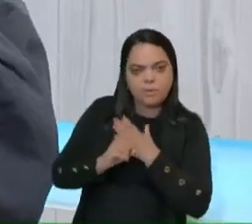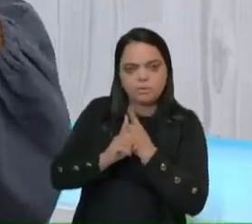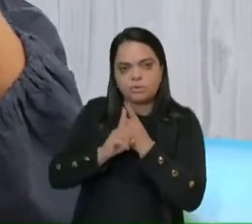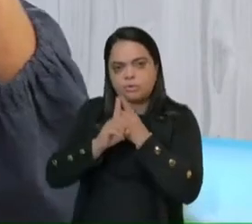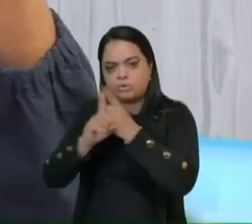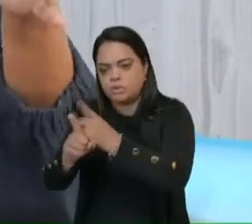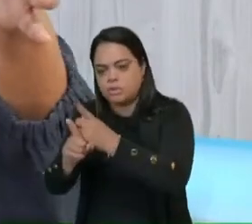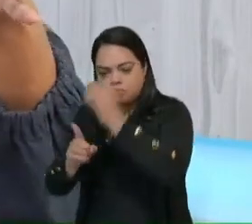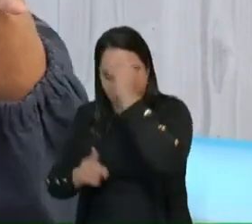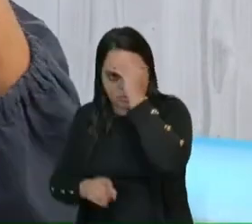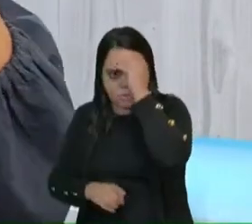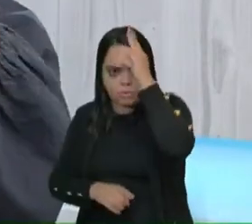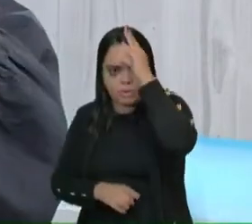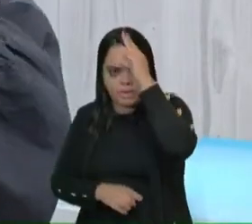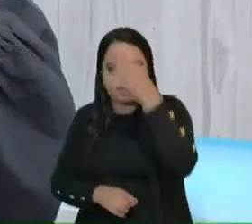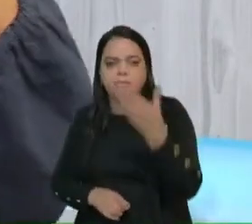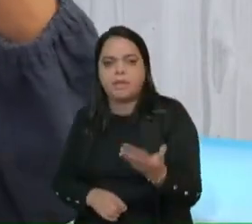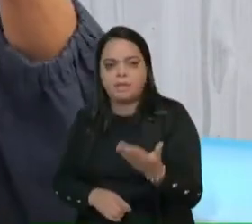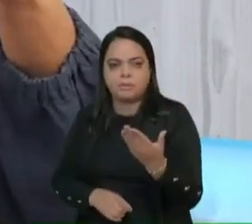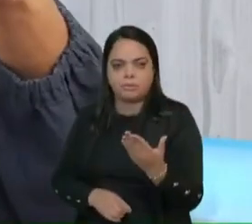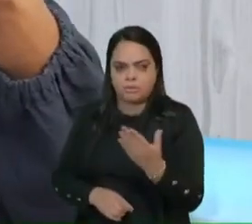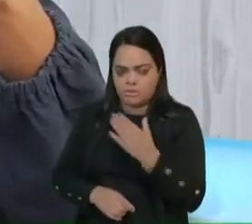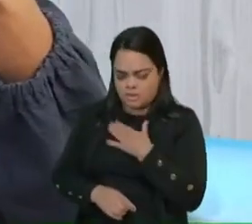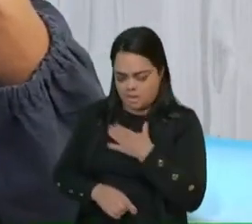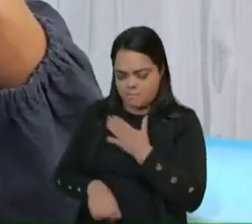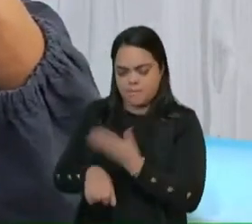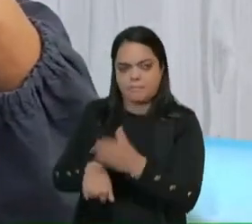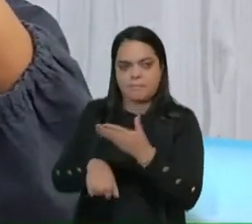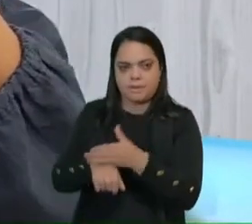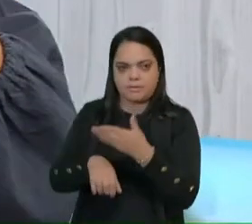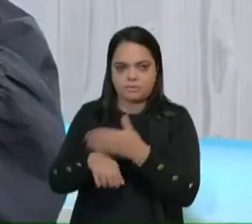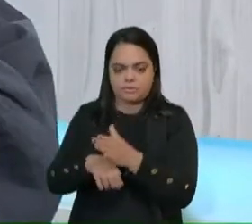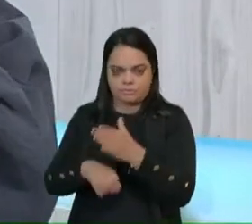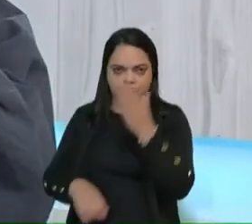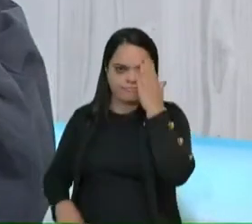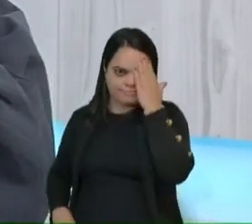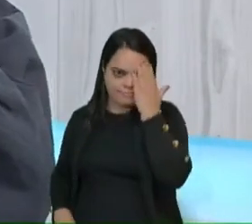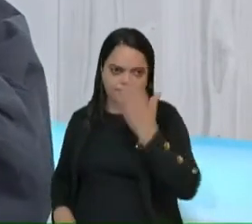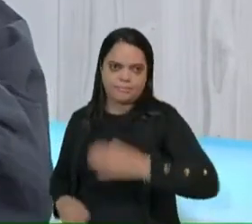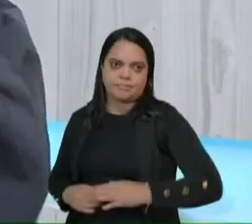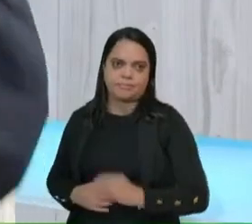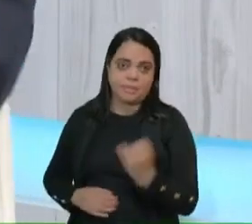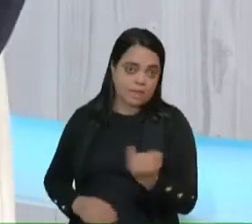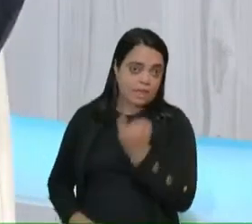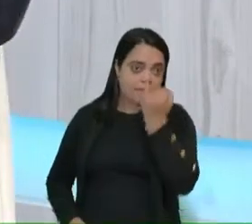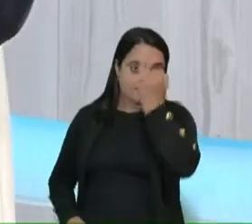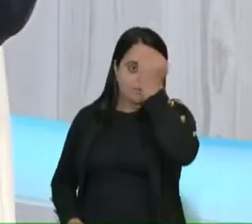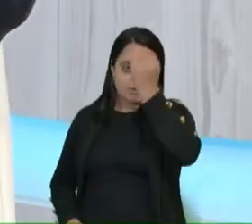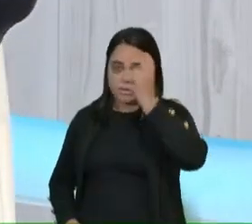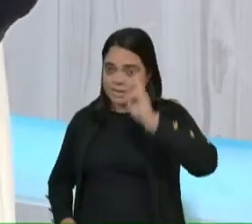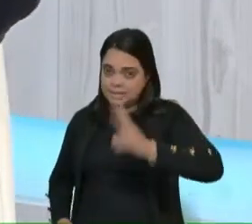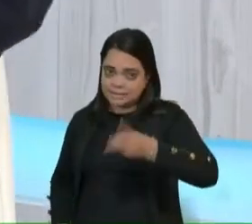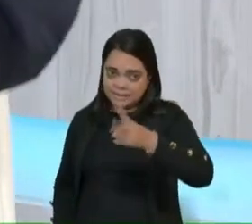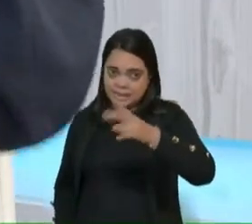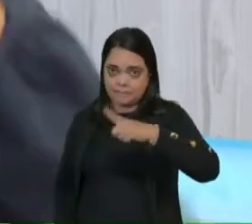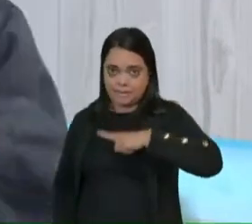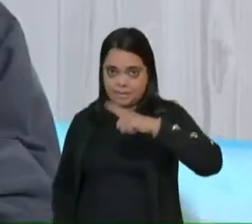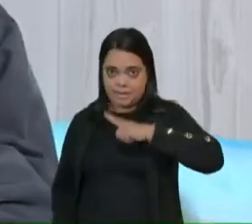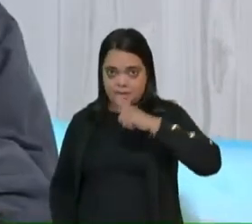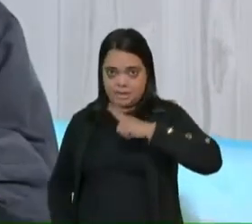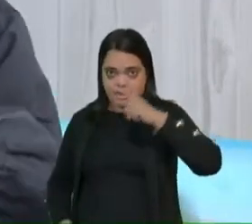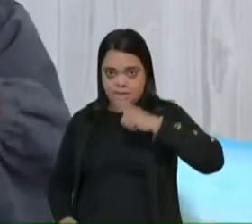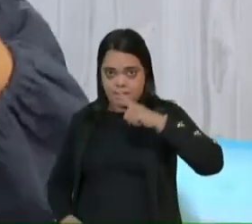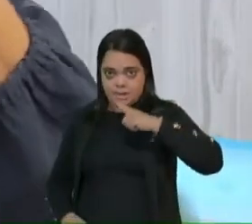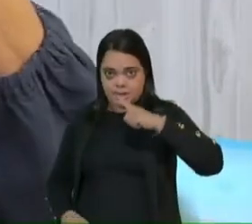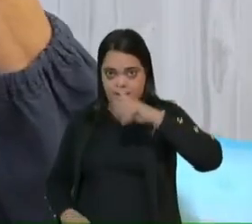esse conhecimento a partir eh da minha prática mesmo também né que isso é importante sempre a gente tendo como cerne